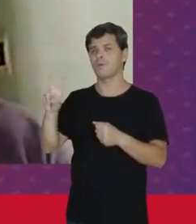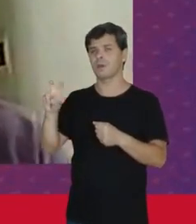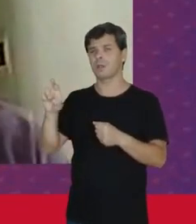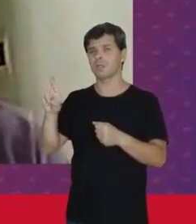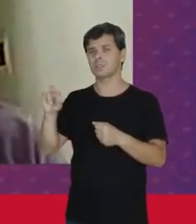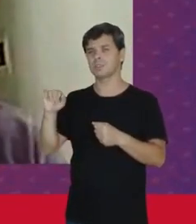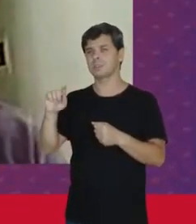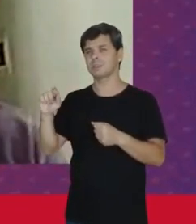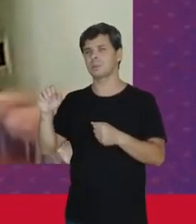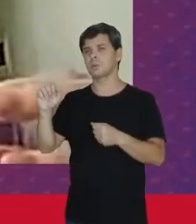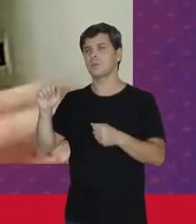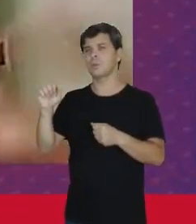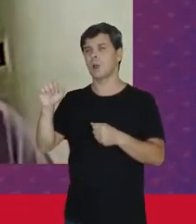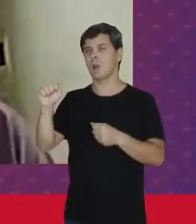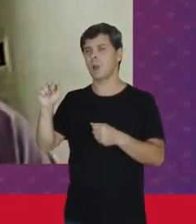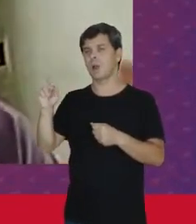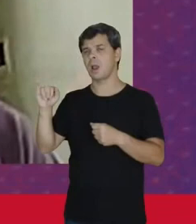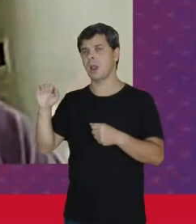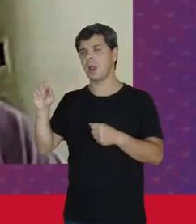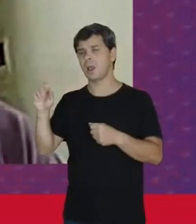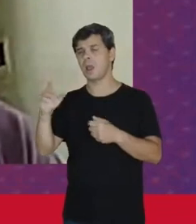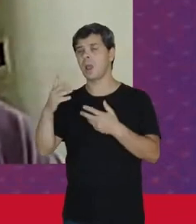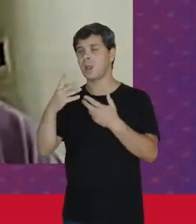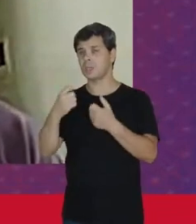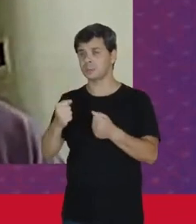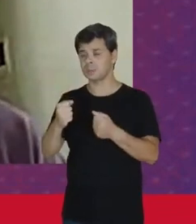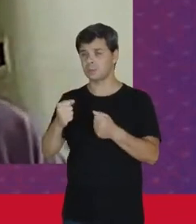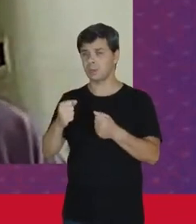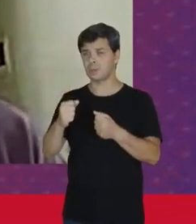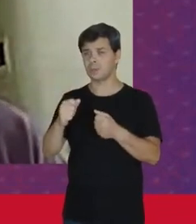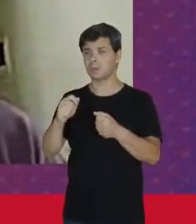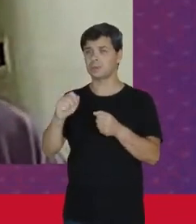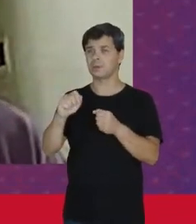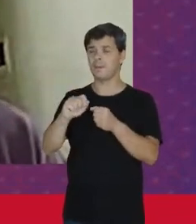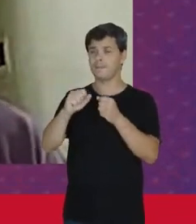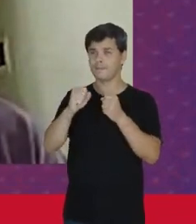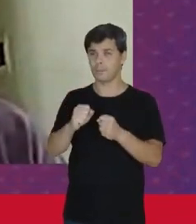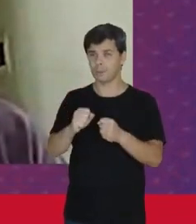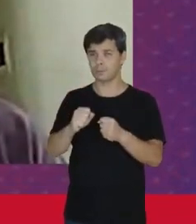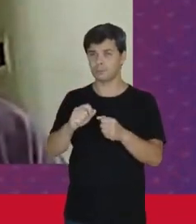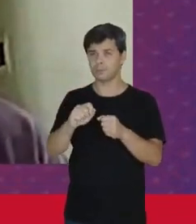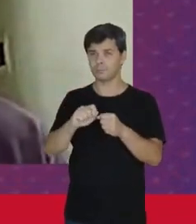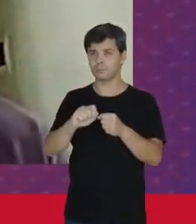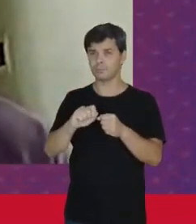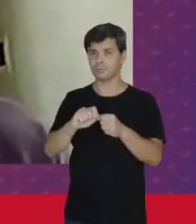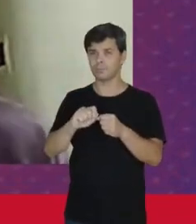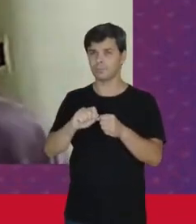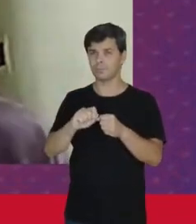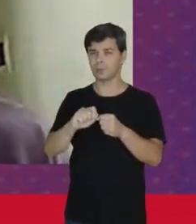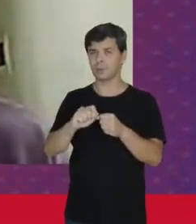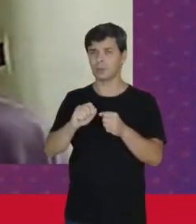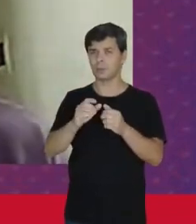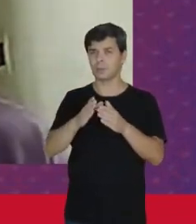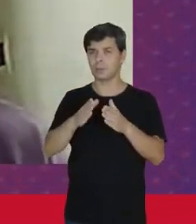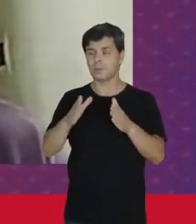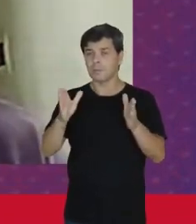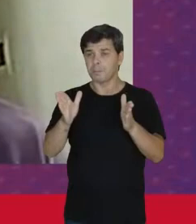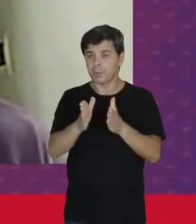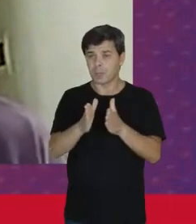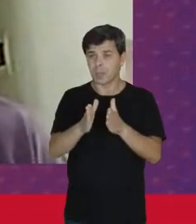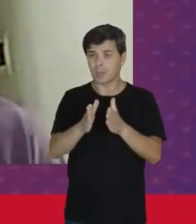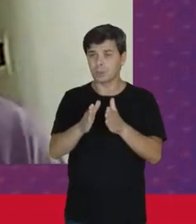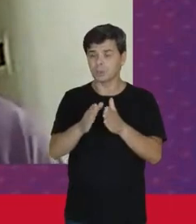pulverização aérea, que já é permitida, mas permitir que essa pulverização possa ser com uma distância menor